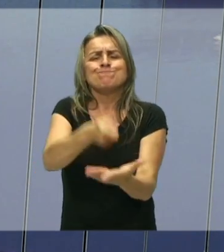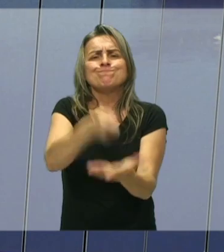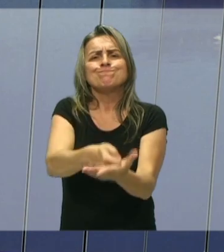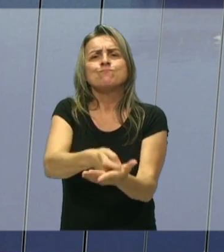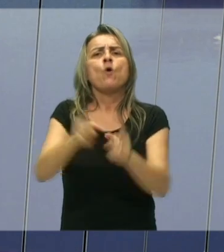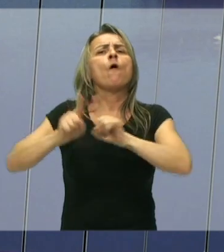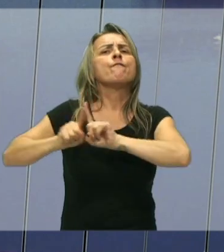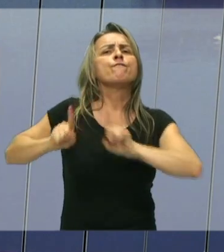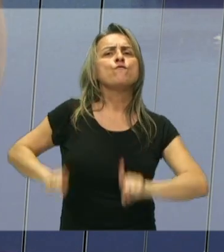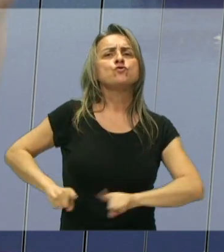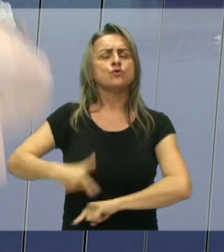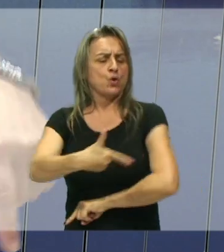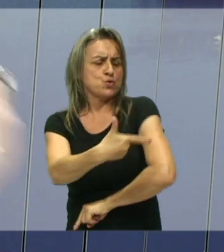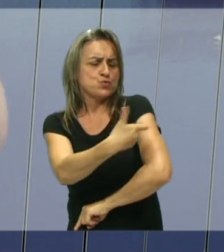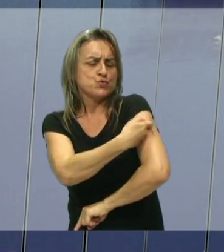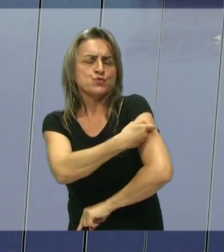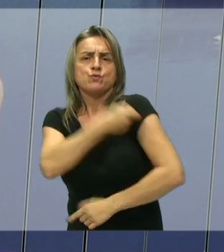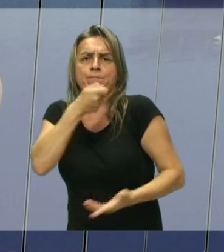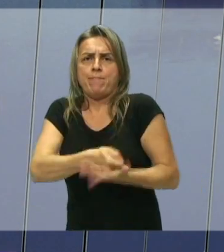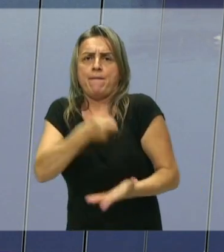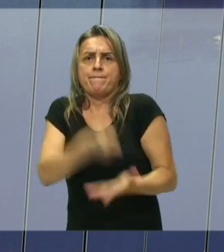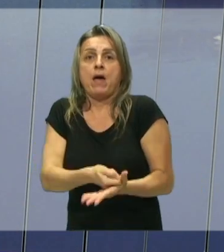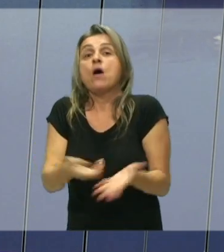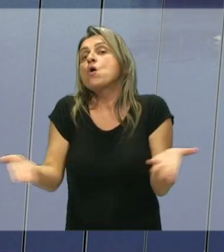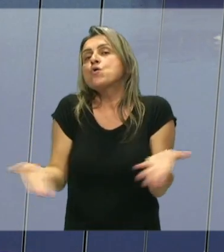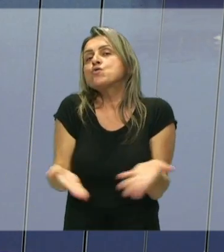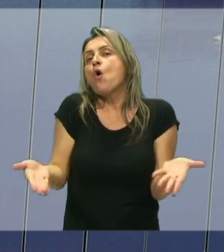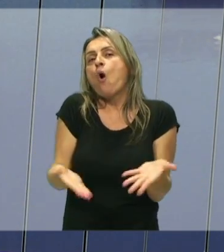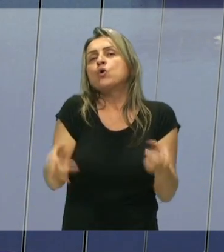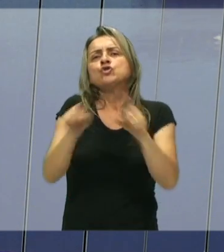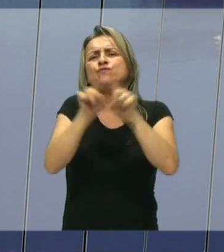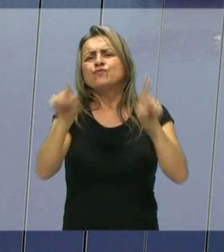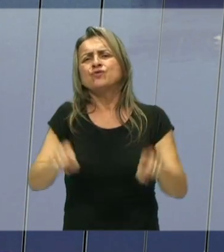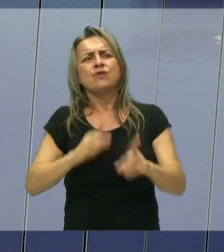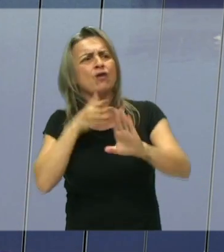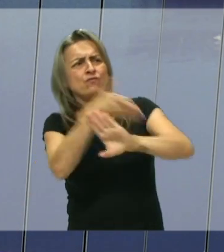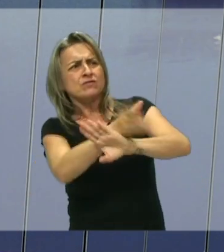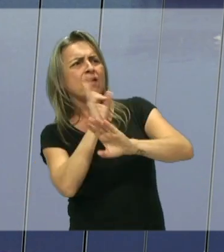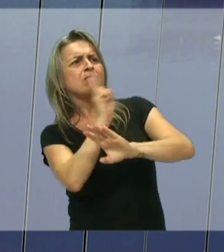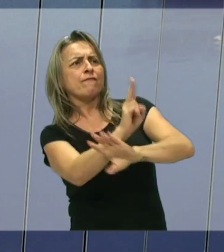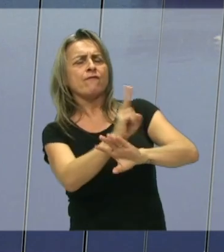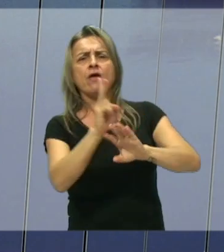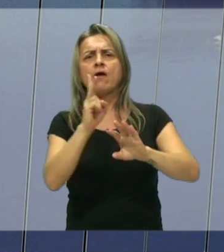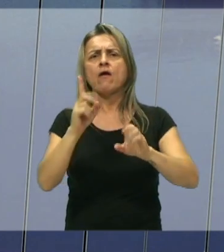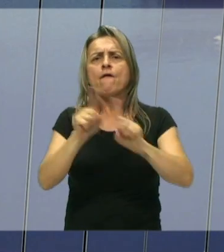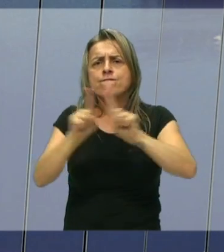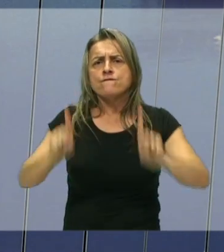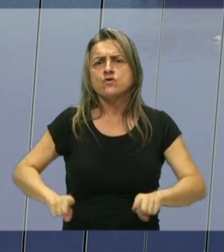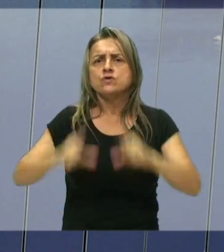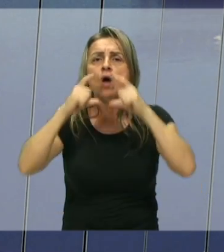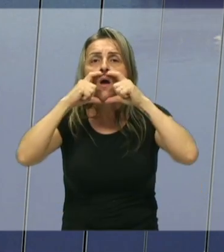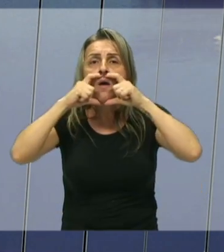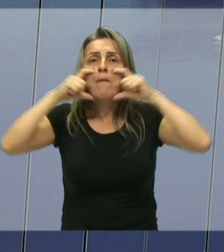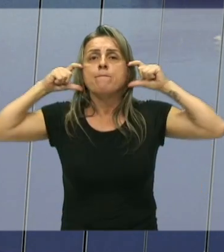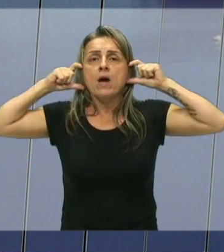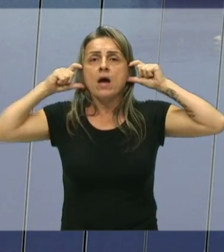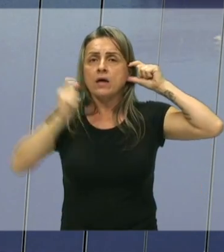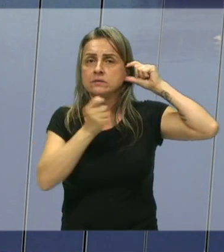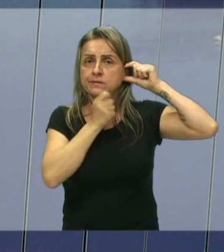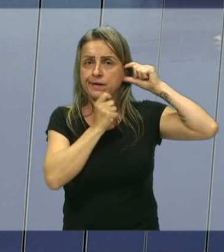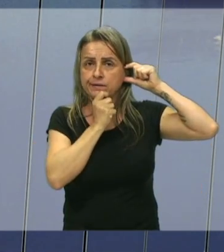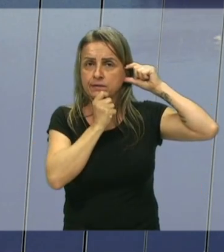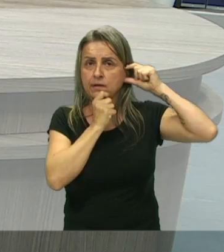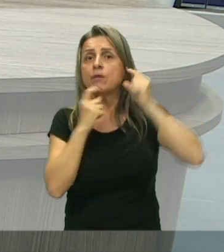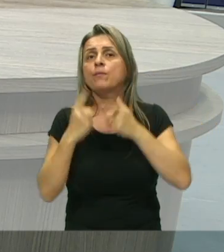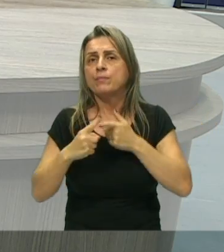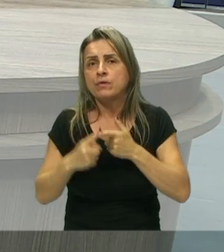vacinados, e muitas empresas, a gente entra hoje, está todos os funcionários de máscara. Porque se o funcionário adoece, ele fica com um posto de